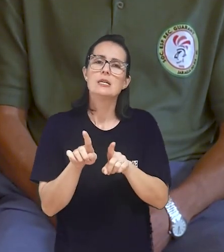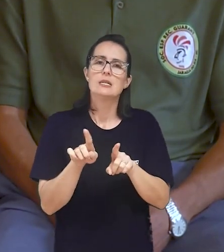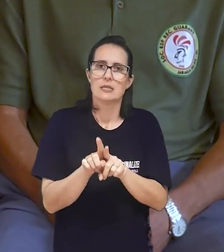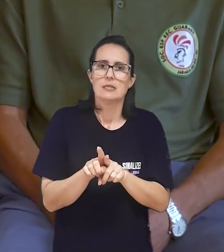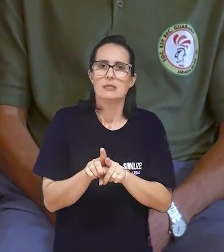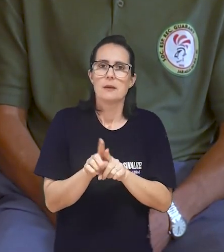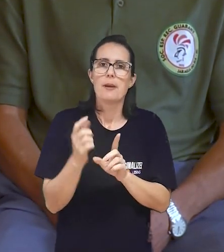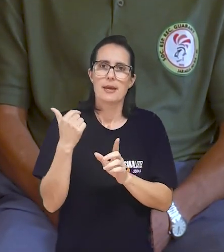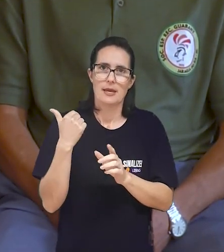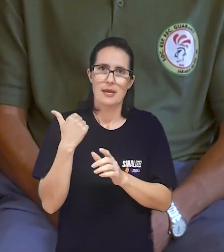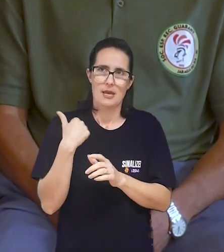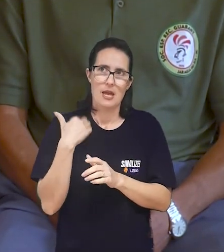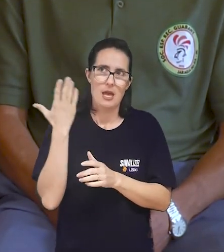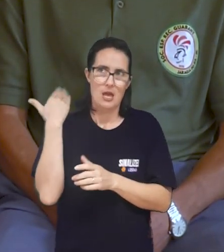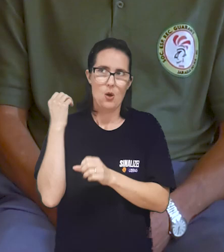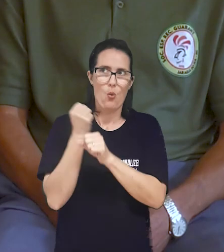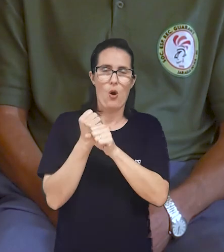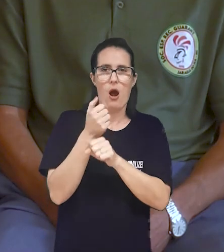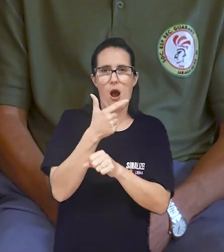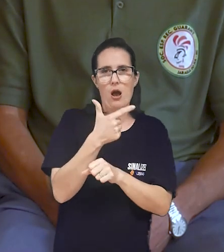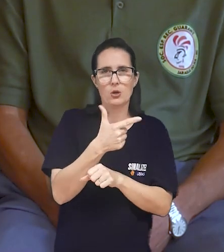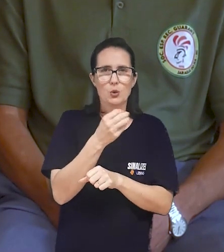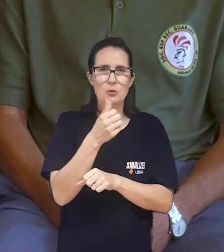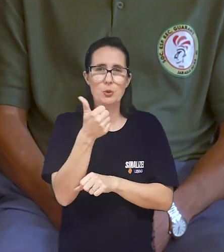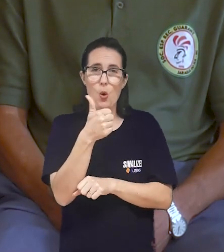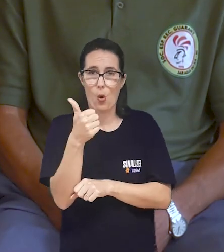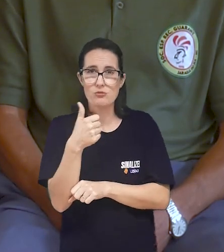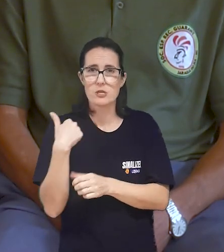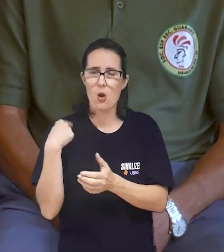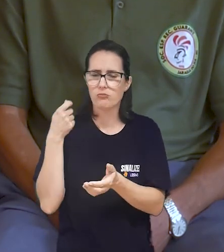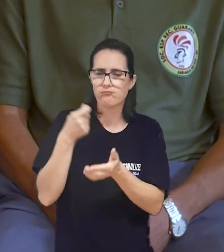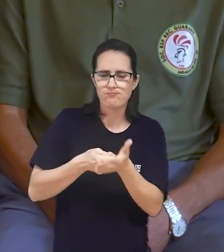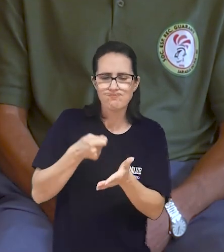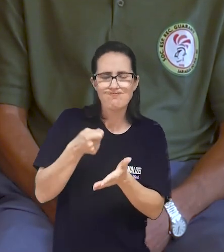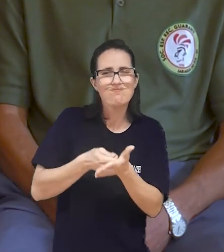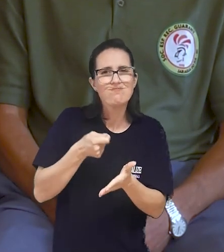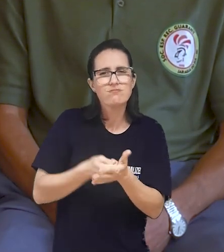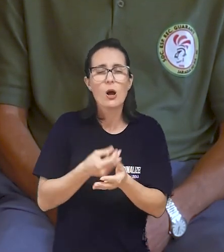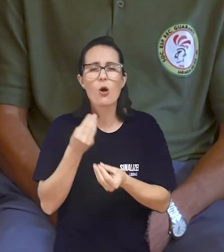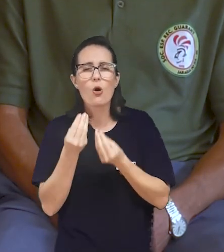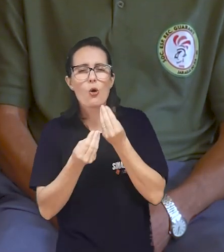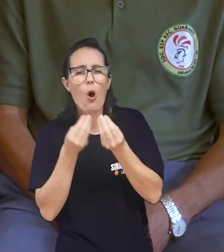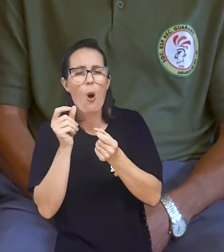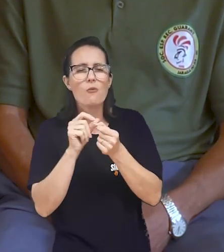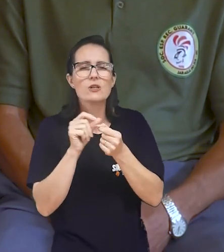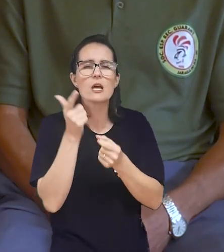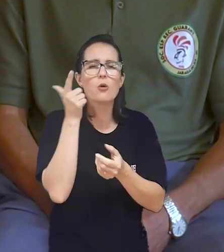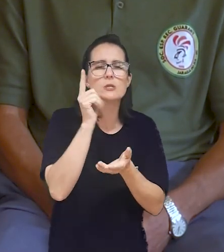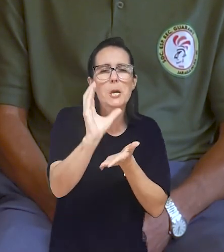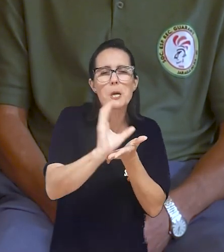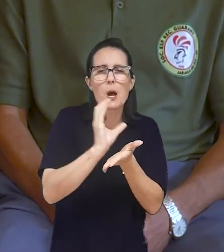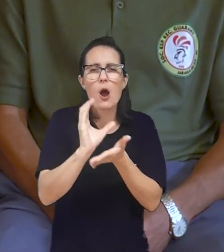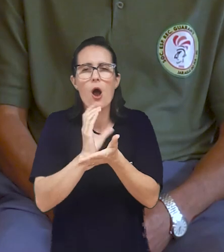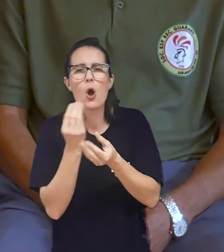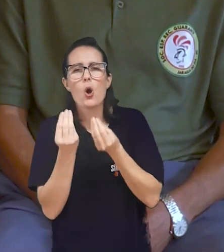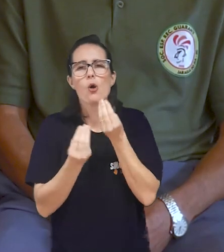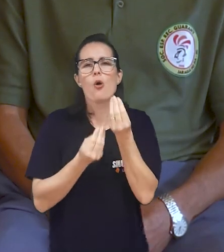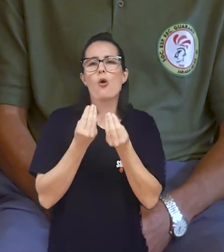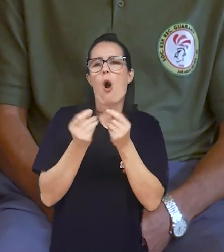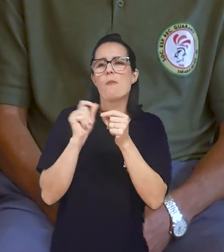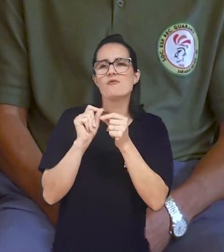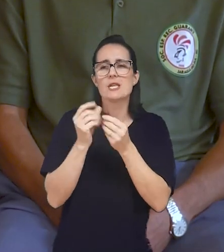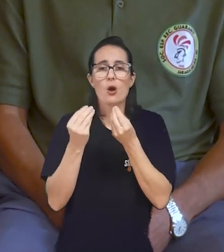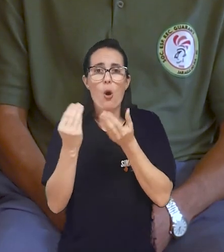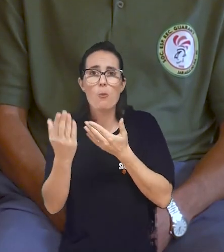foi atrás, que eu desde que assumi de tesoureiro lá no ano de 2011, fui atrás de ver esses programas de incentivo